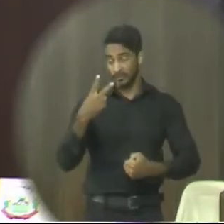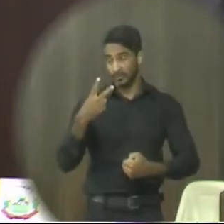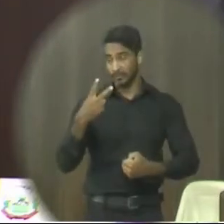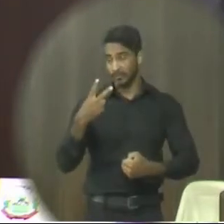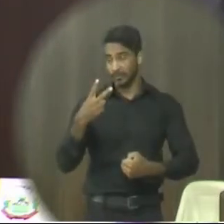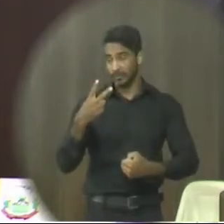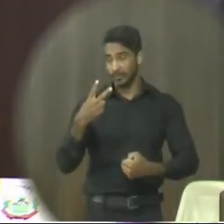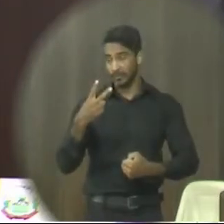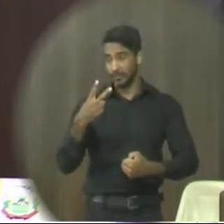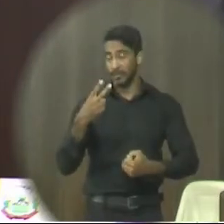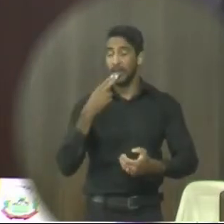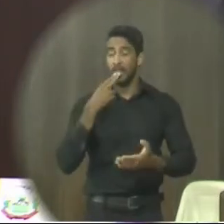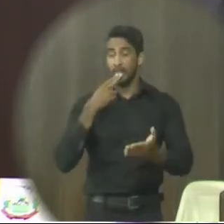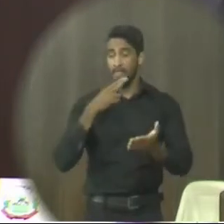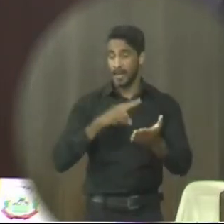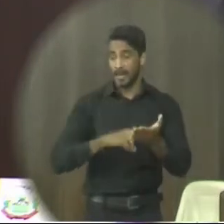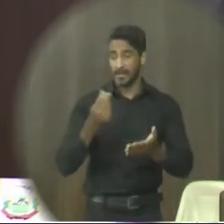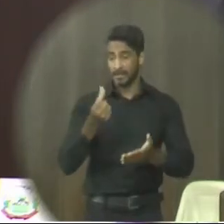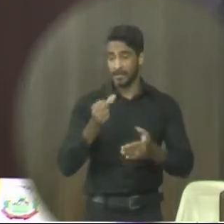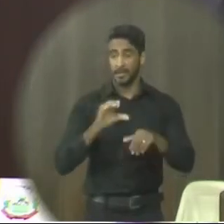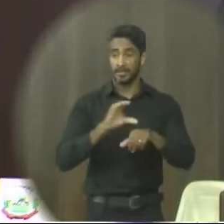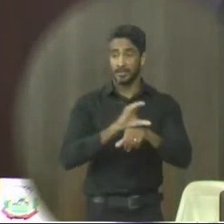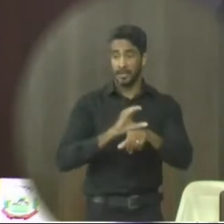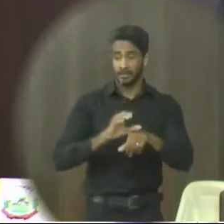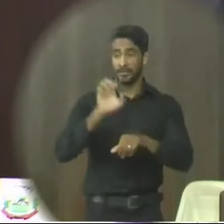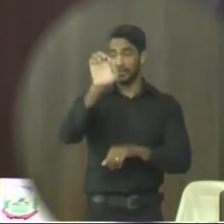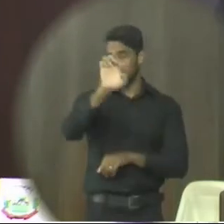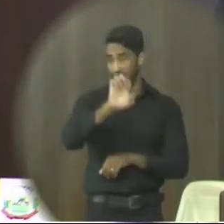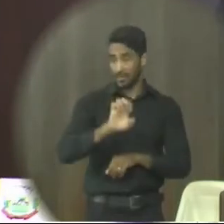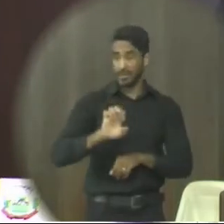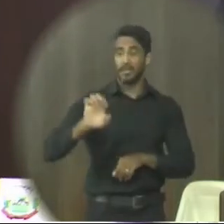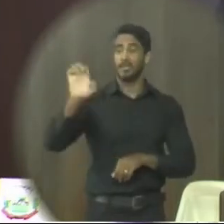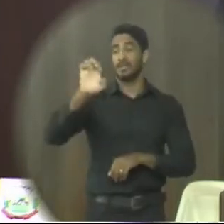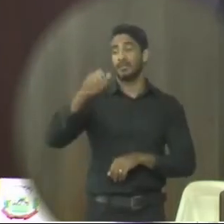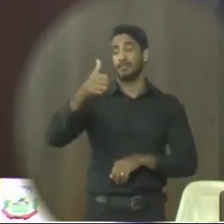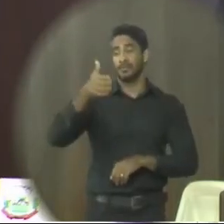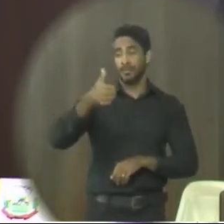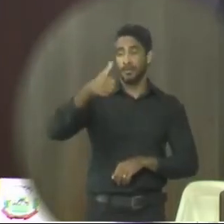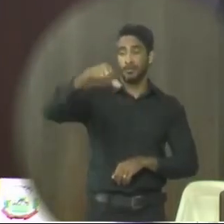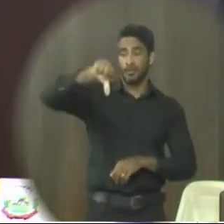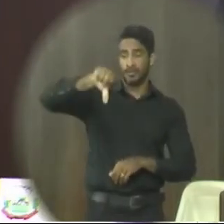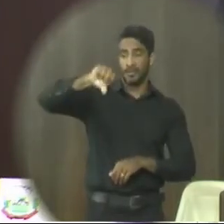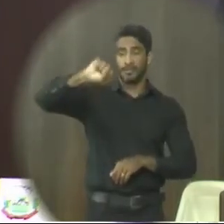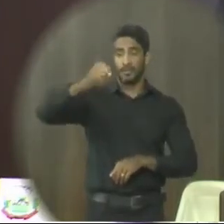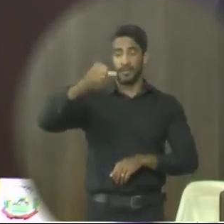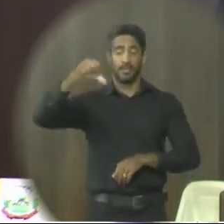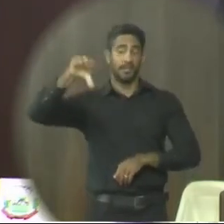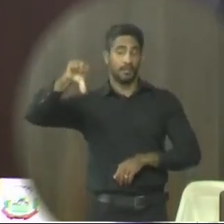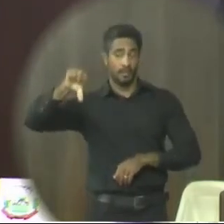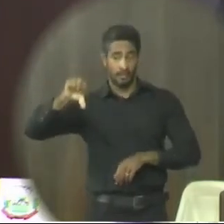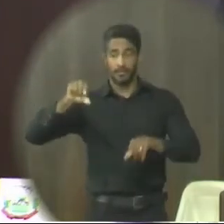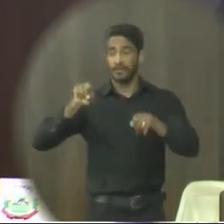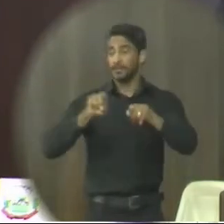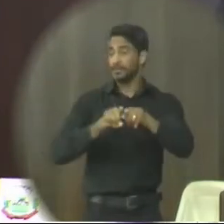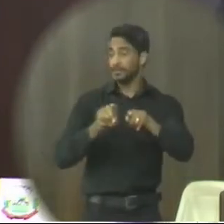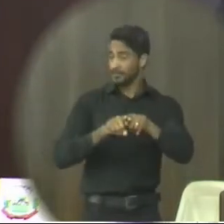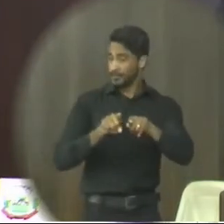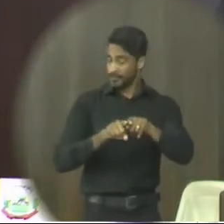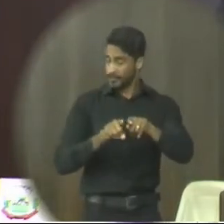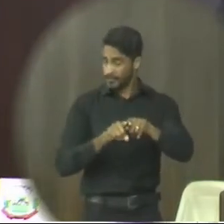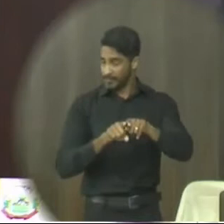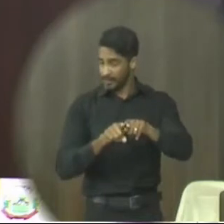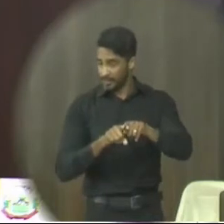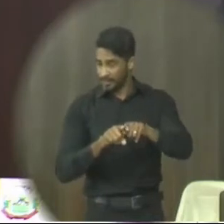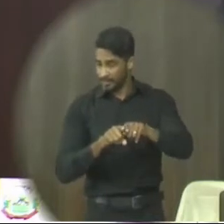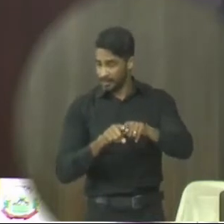da Magna Carta do artigo 6º da Constituição Estadual de 1989, bem como pelo consequente